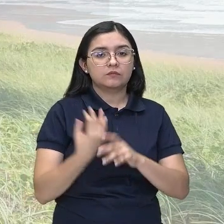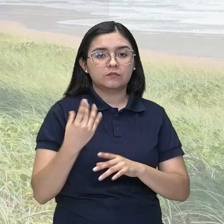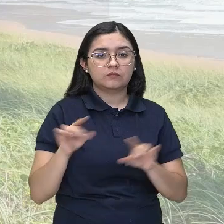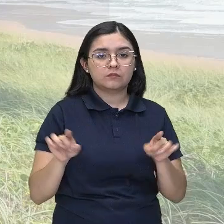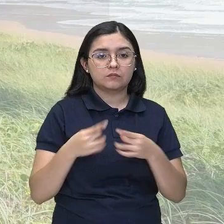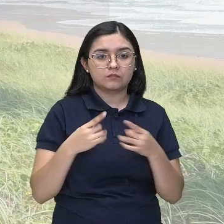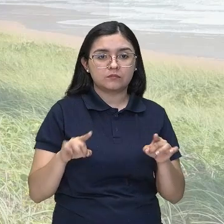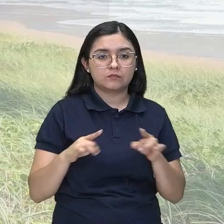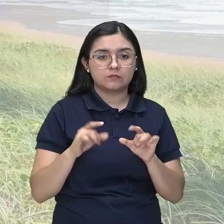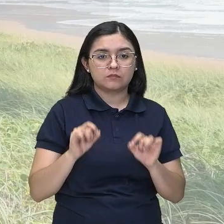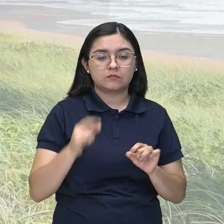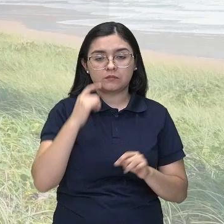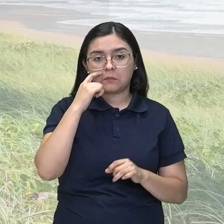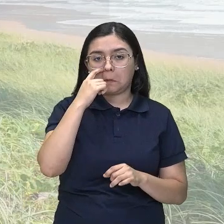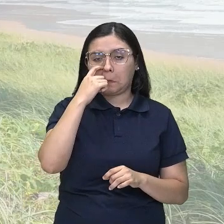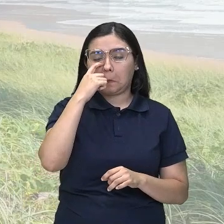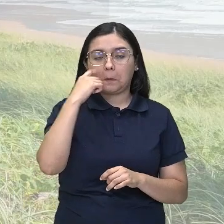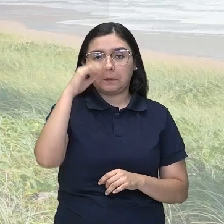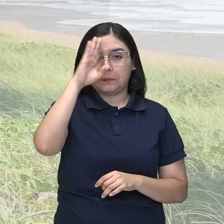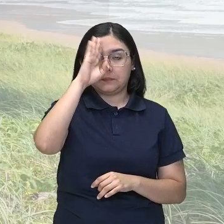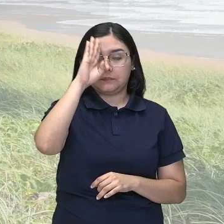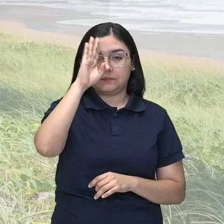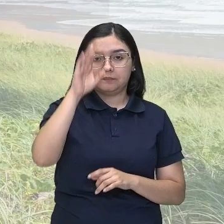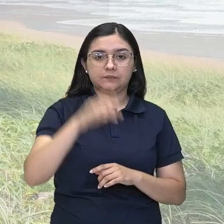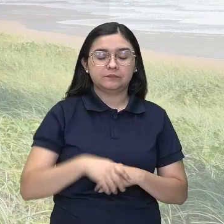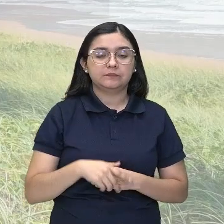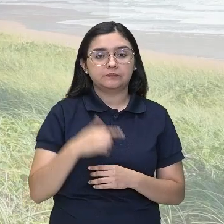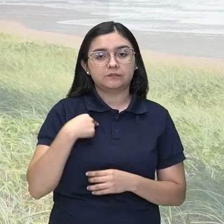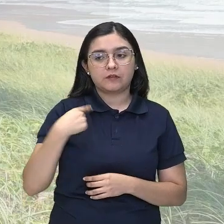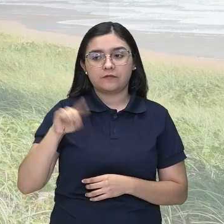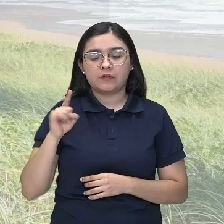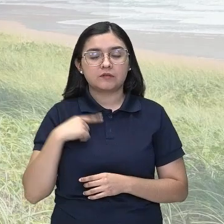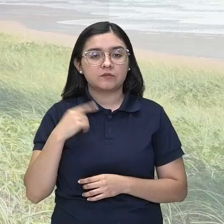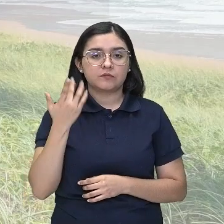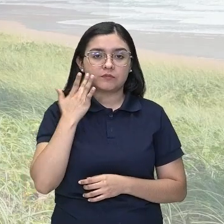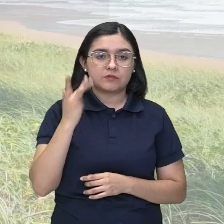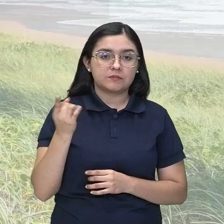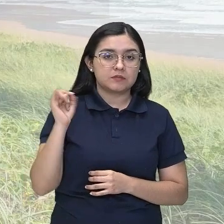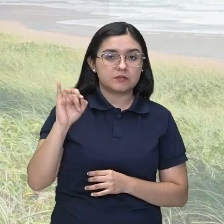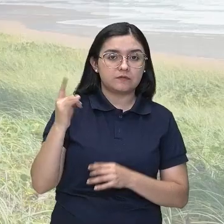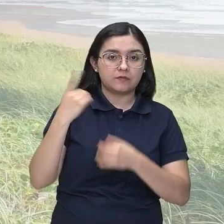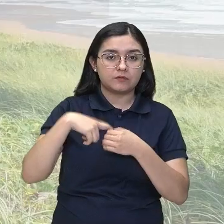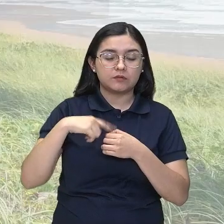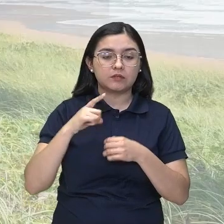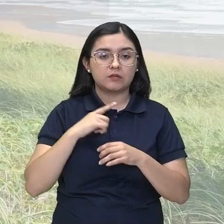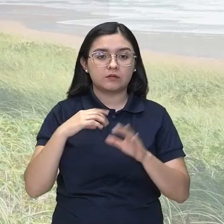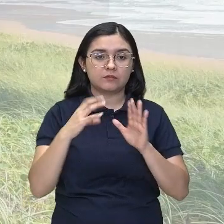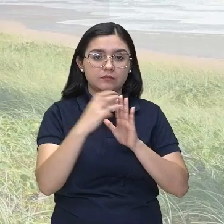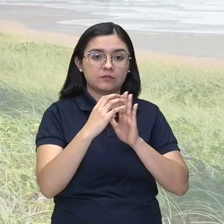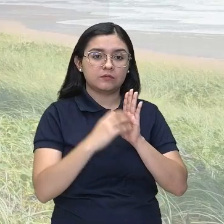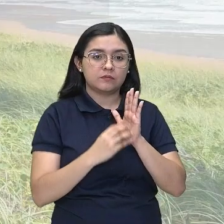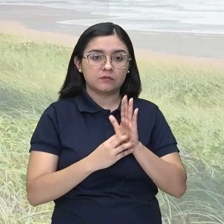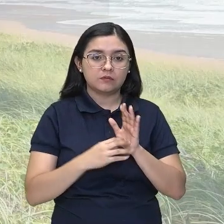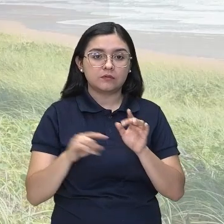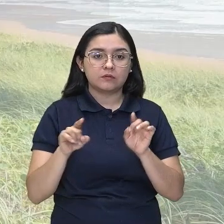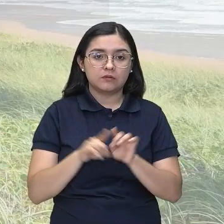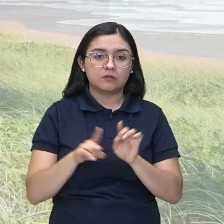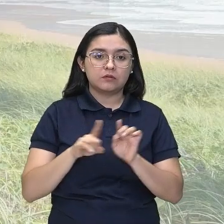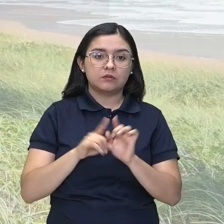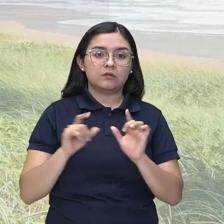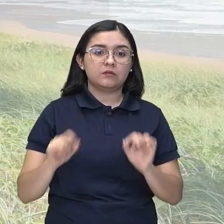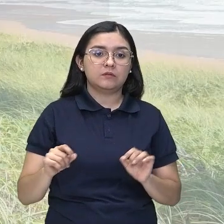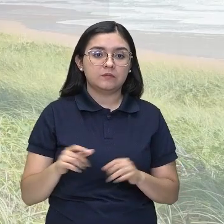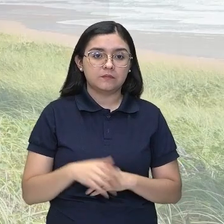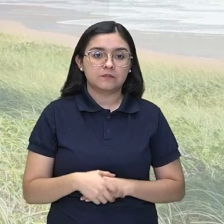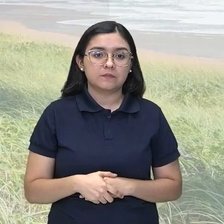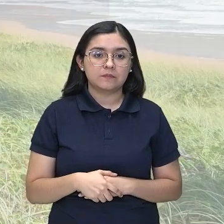Expedicionário, a canção desses soldados que partem e que não sabem se vão voltar, e nós temos alguns trechos como por mais terra que eu percorra, não permita